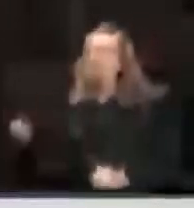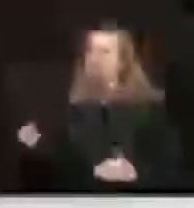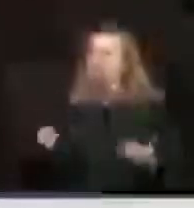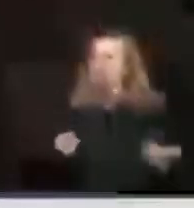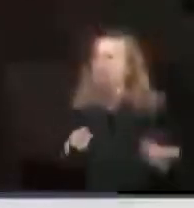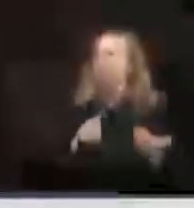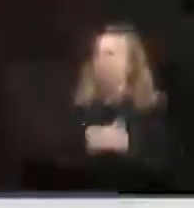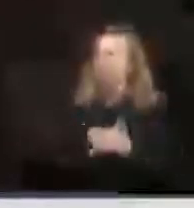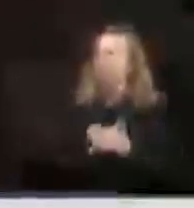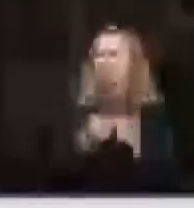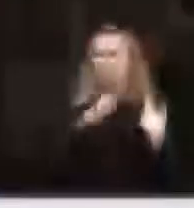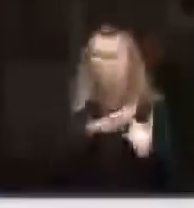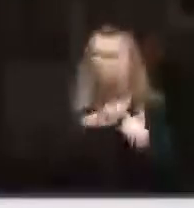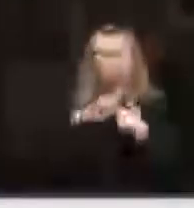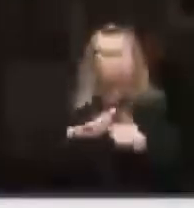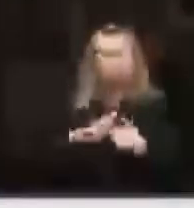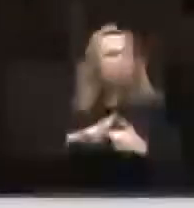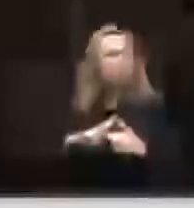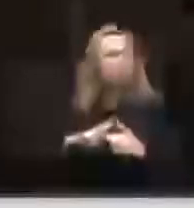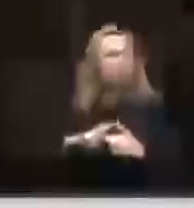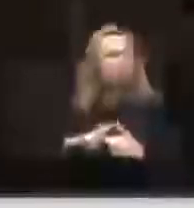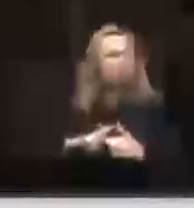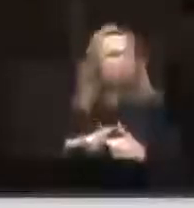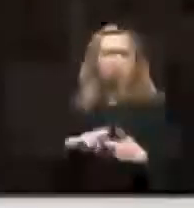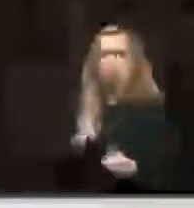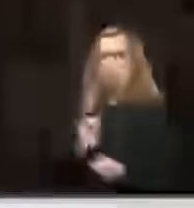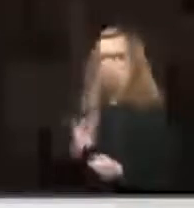a responsabilização dos culpados